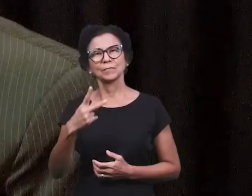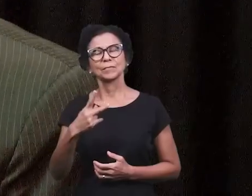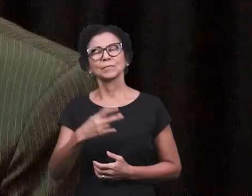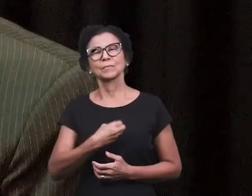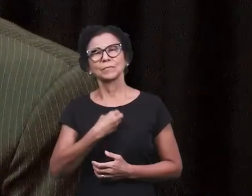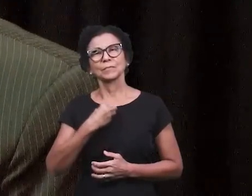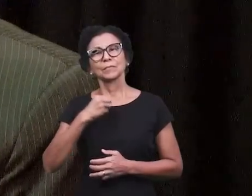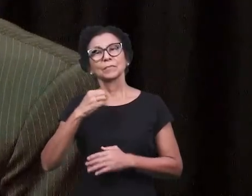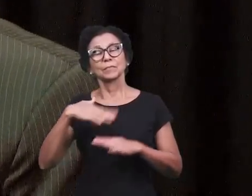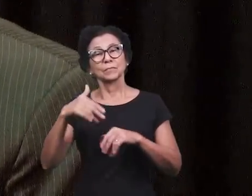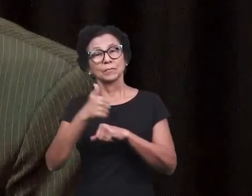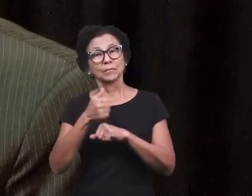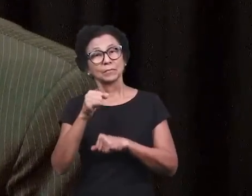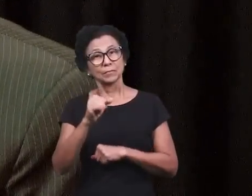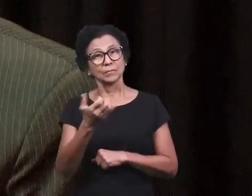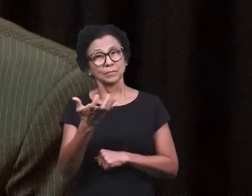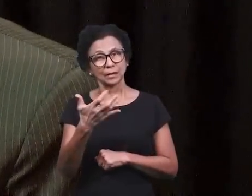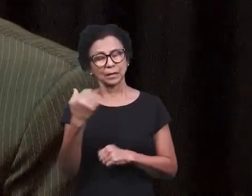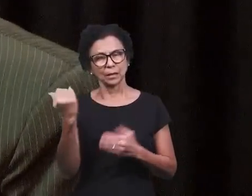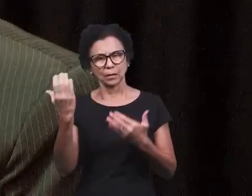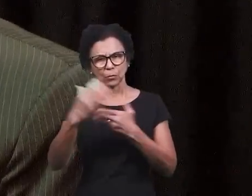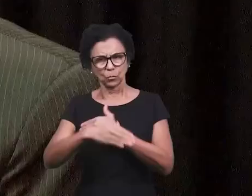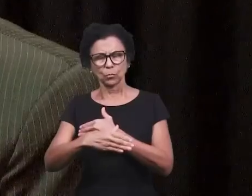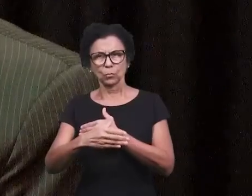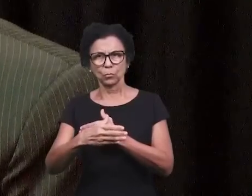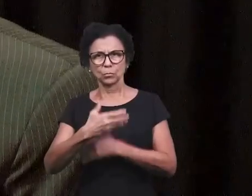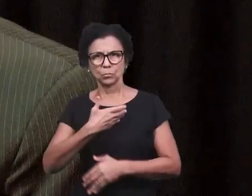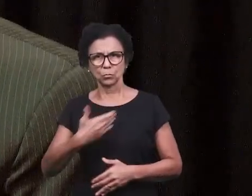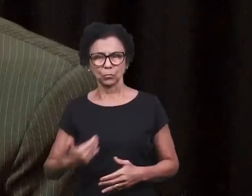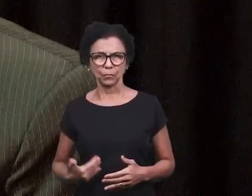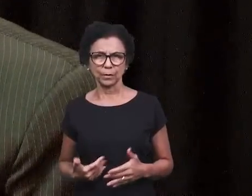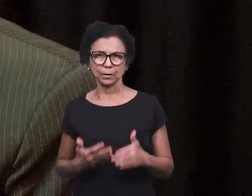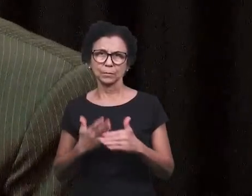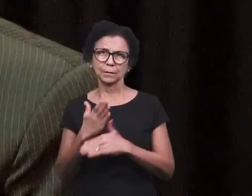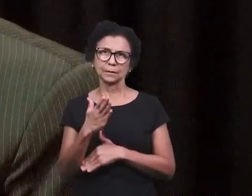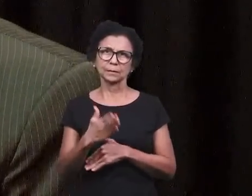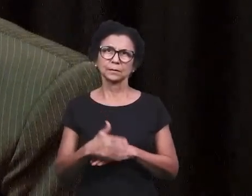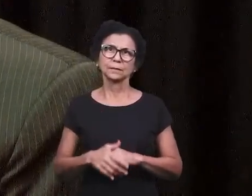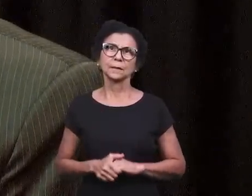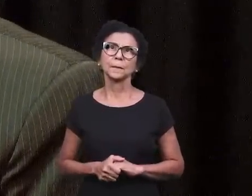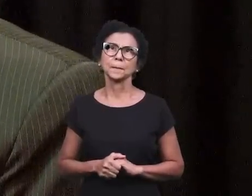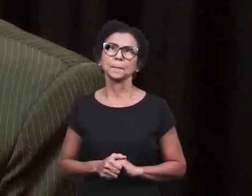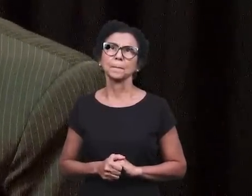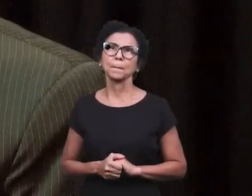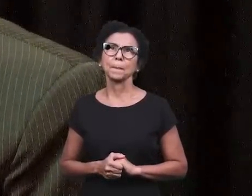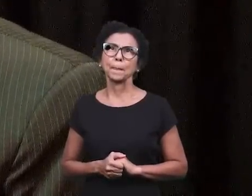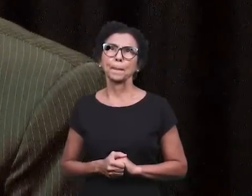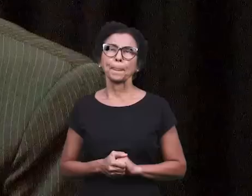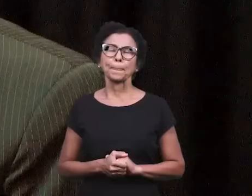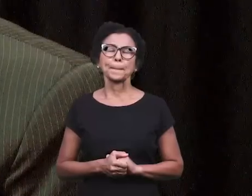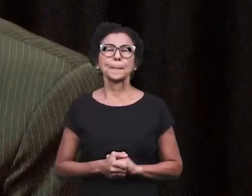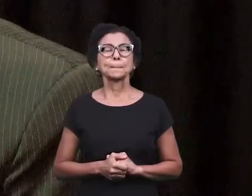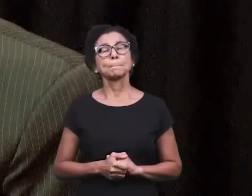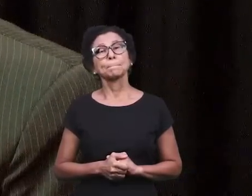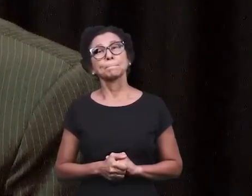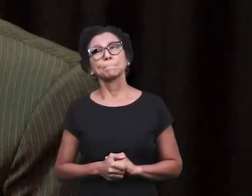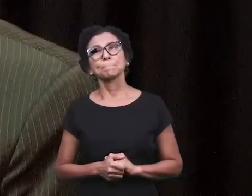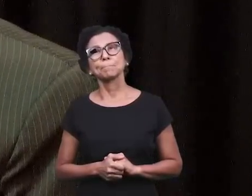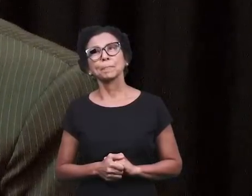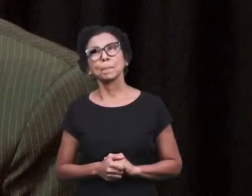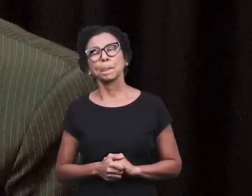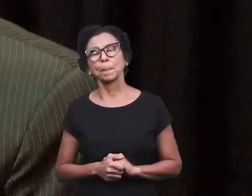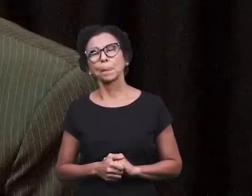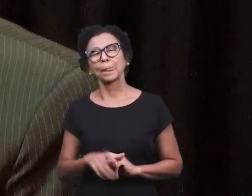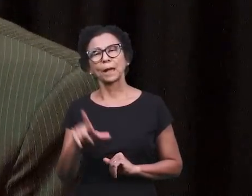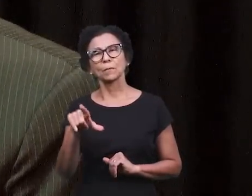Se a sua opção é concurso público, porque nós temos a oportunidade de servirmos em diversos lugares, né?